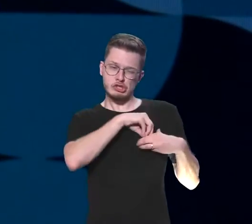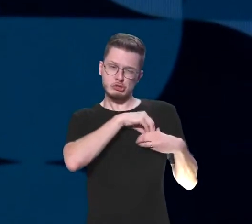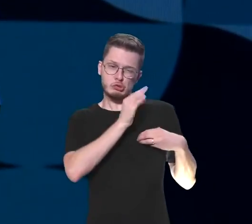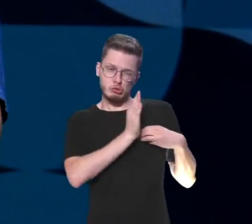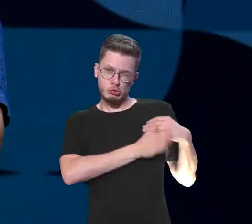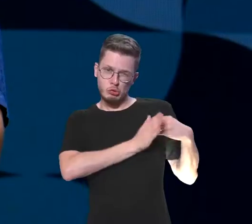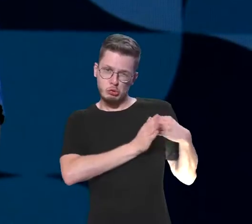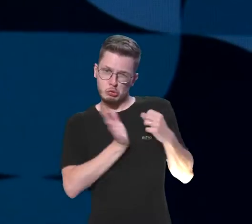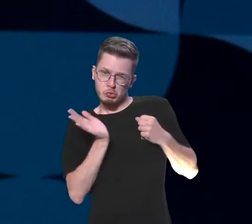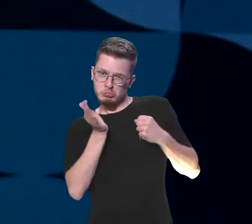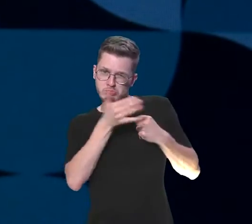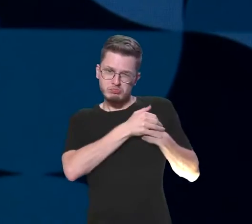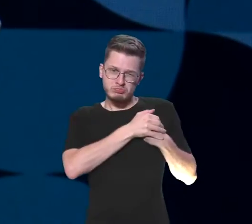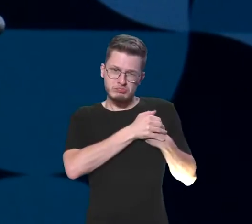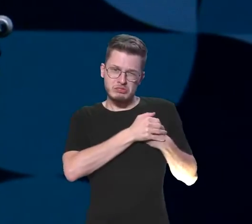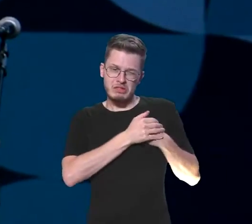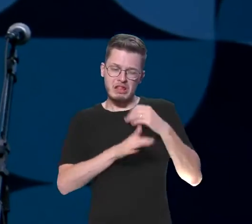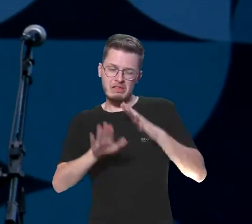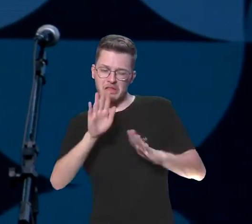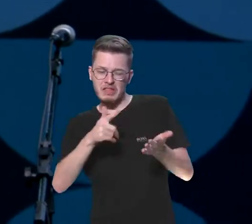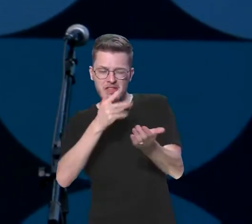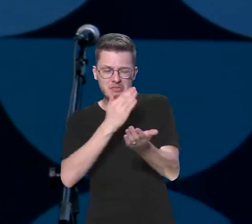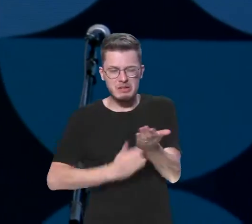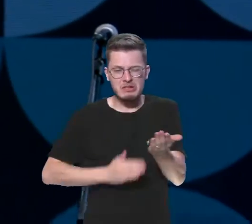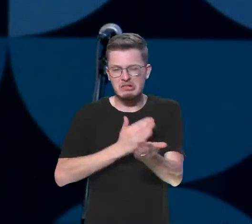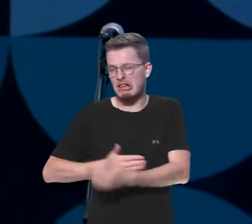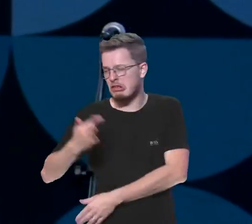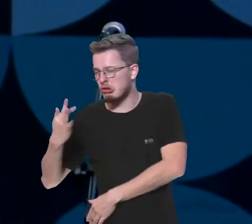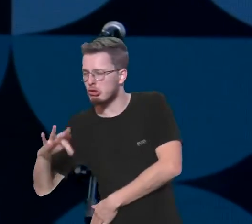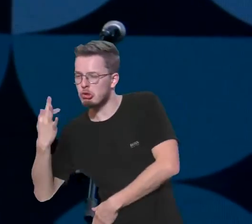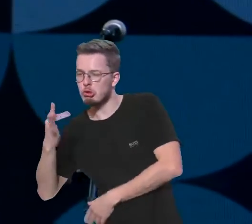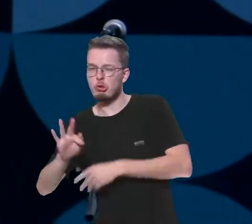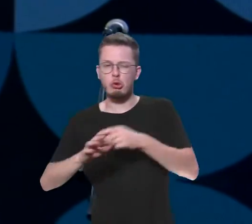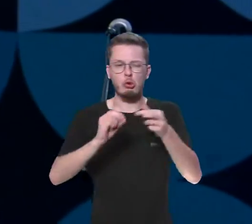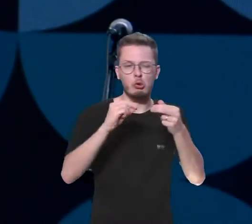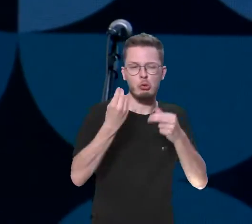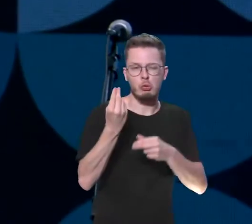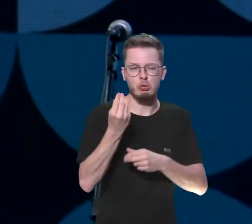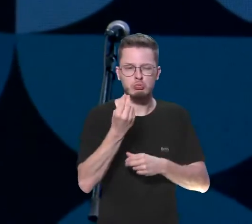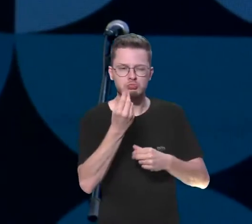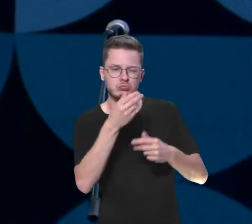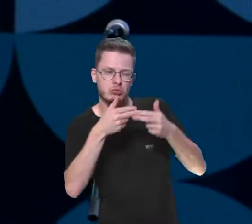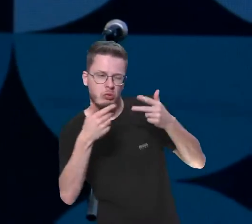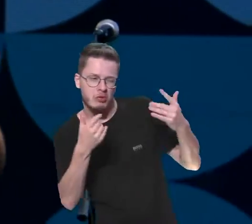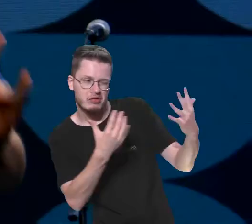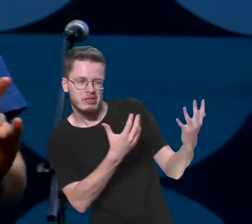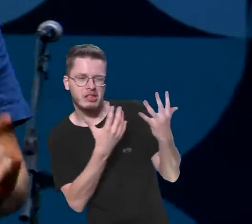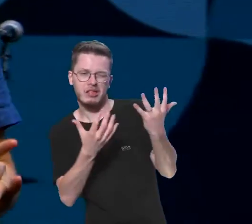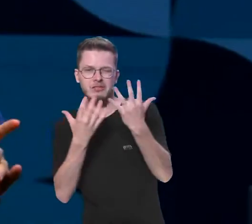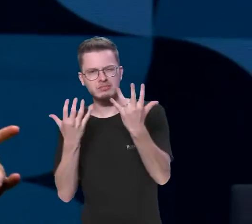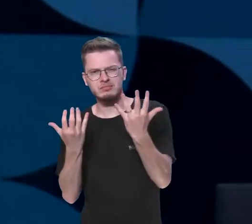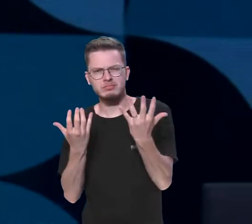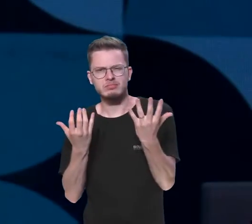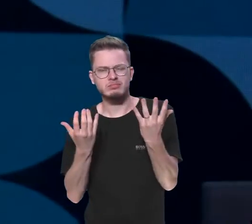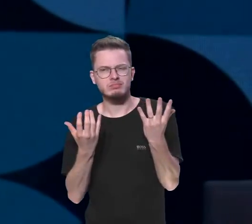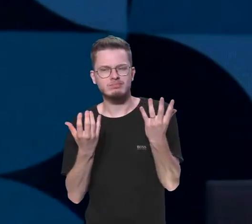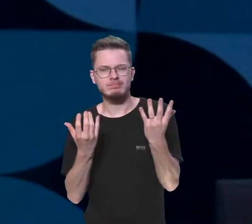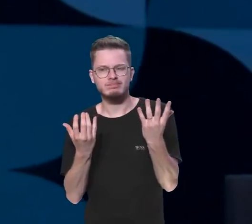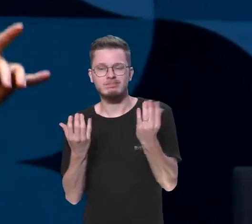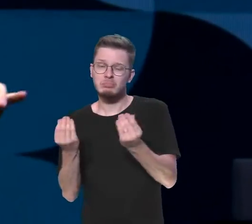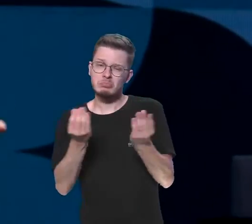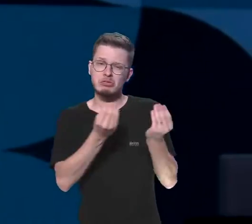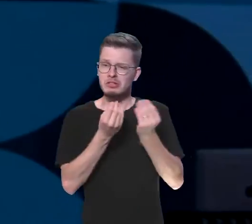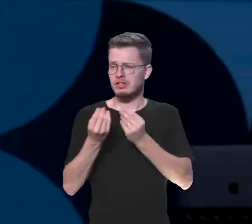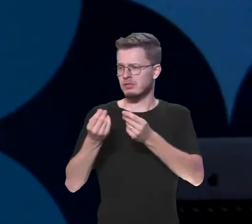alguns machucados. E preste atenção, muitos deles legítimos, que começaram como